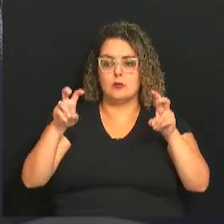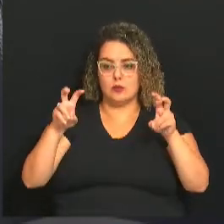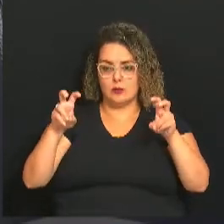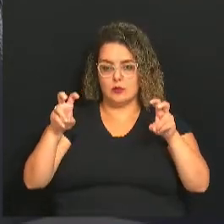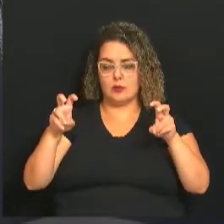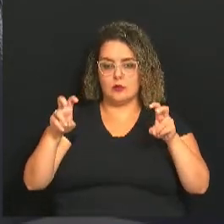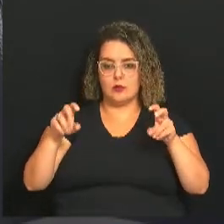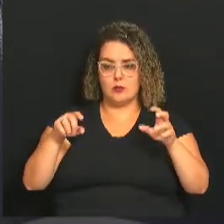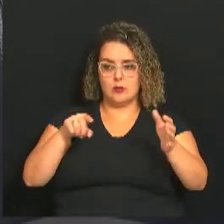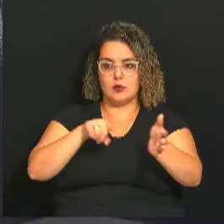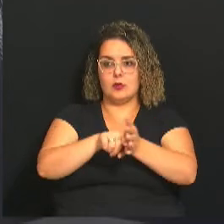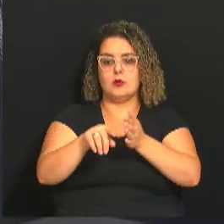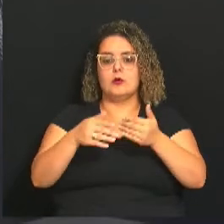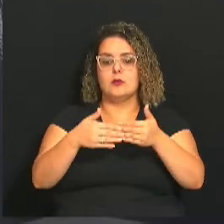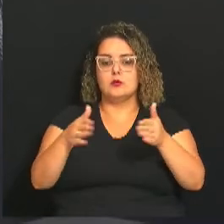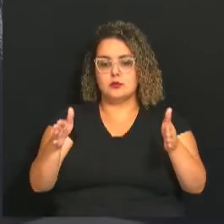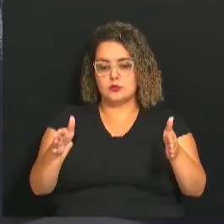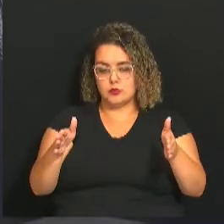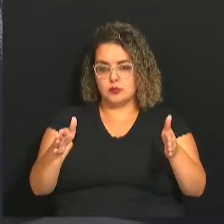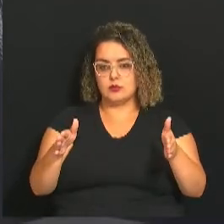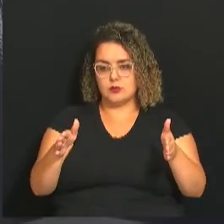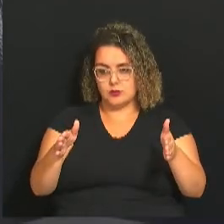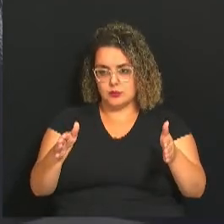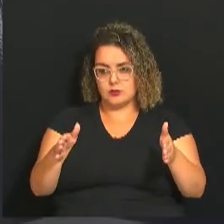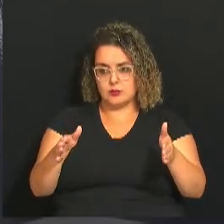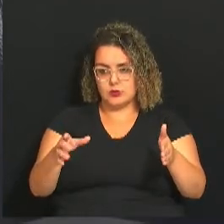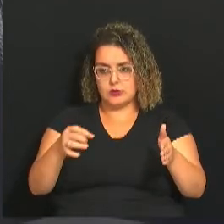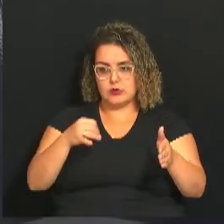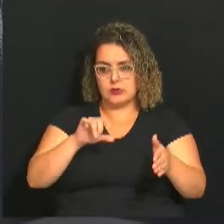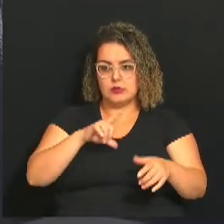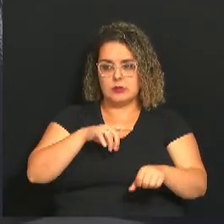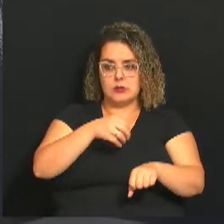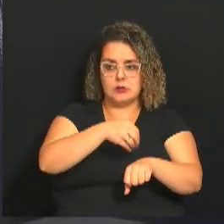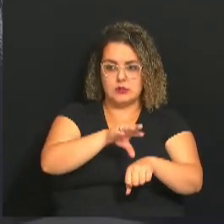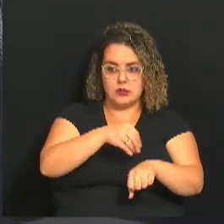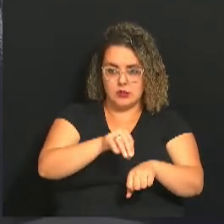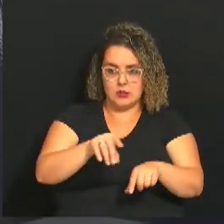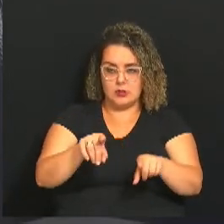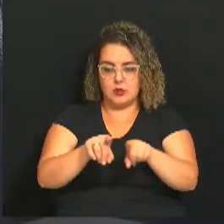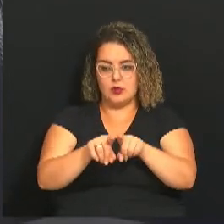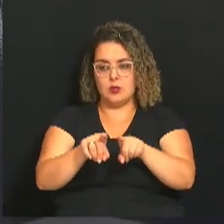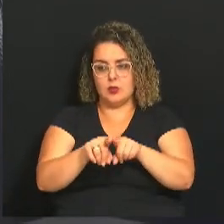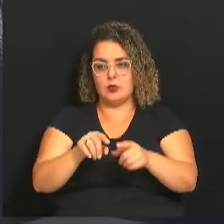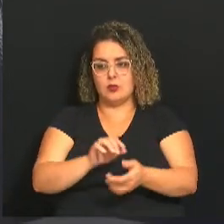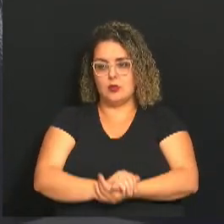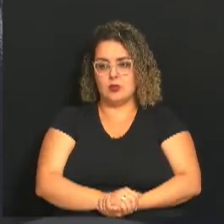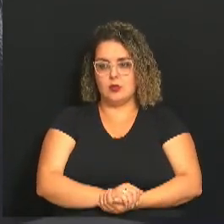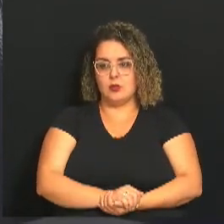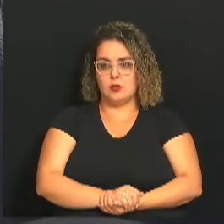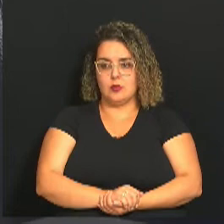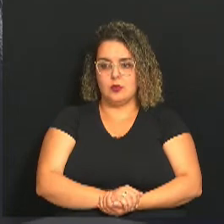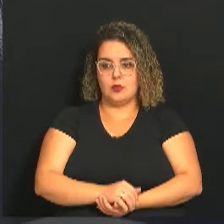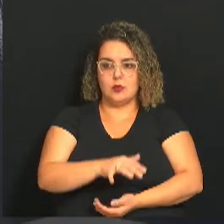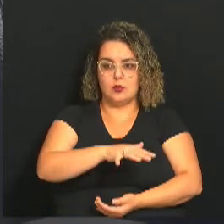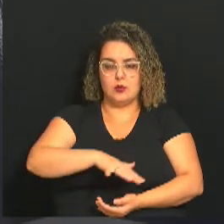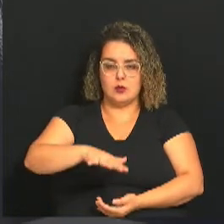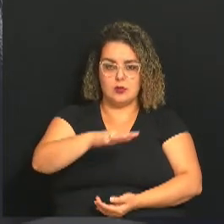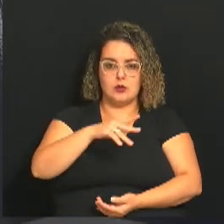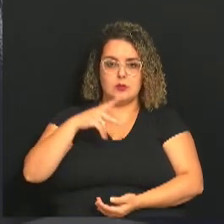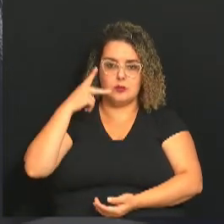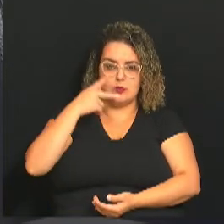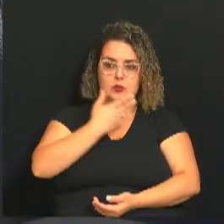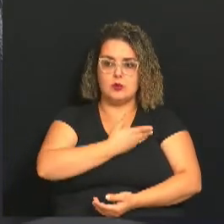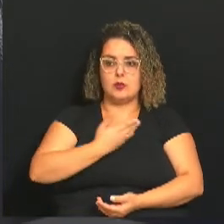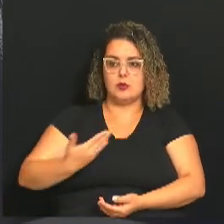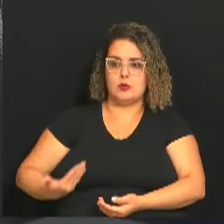aberto, se há recomendações no campo das políticas públicas. O que